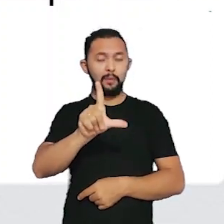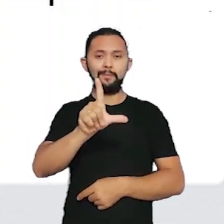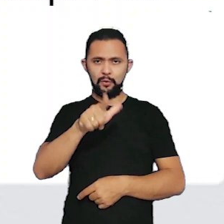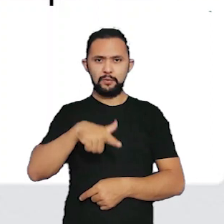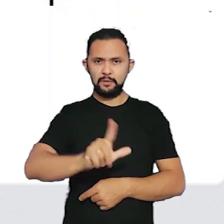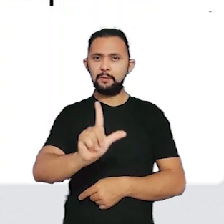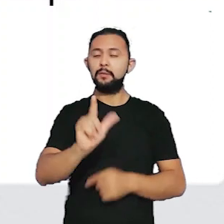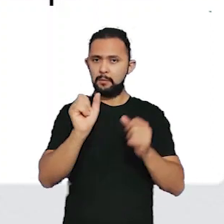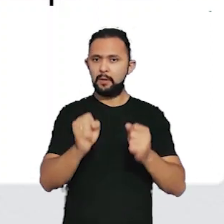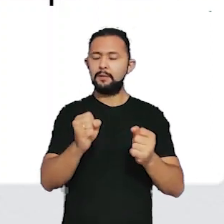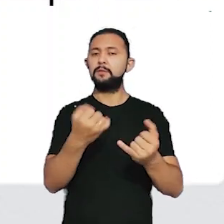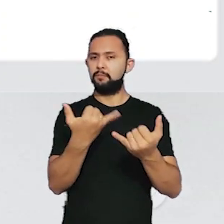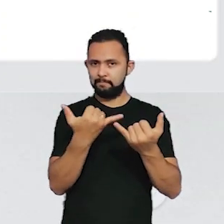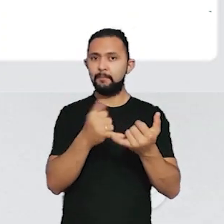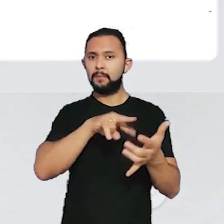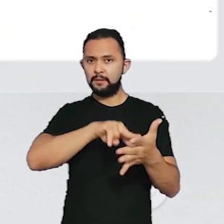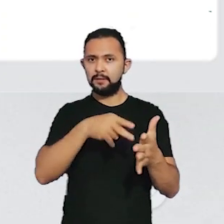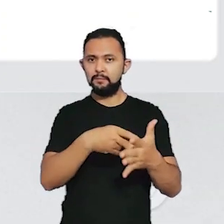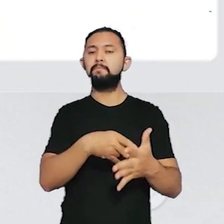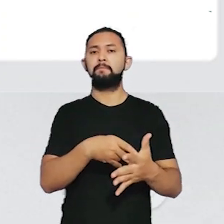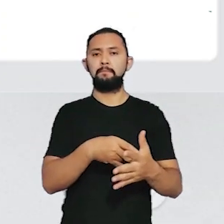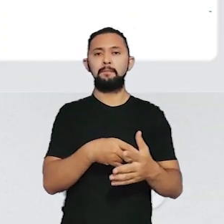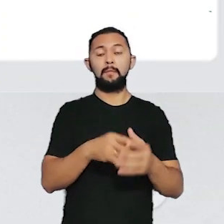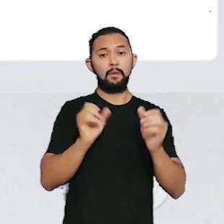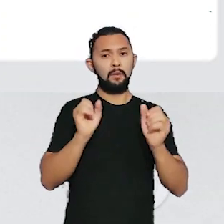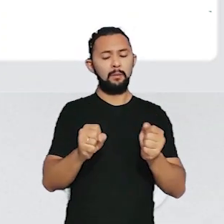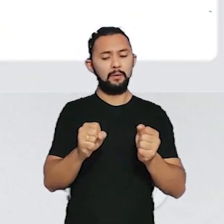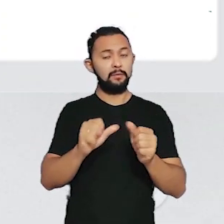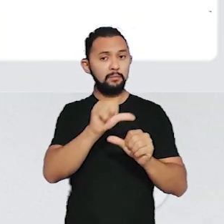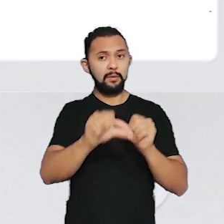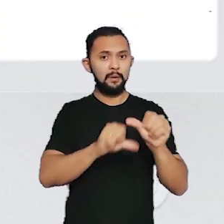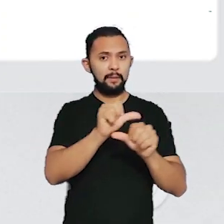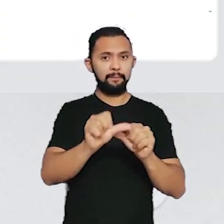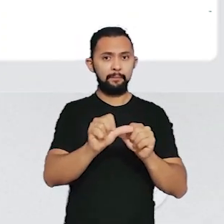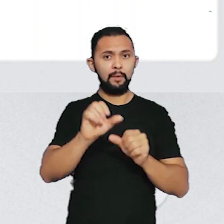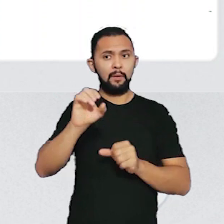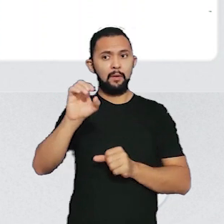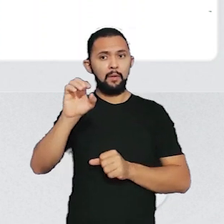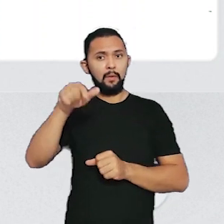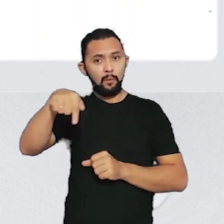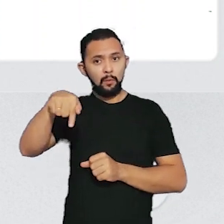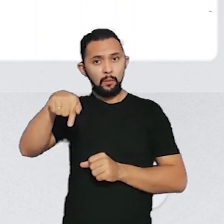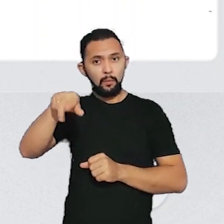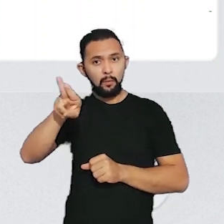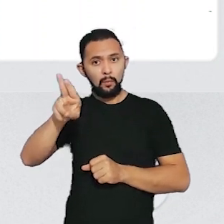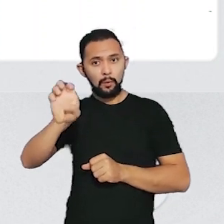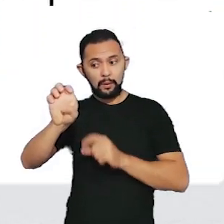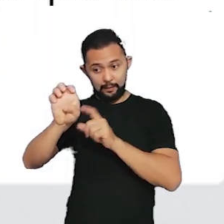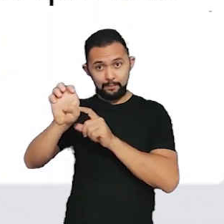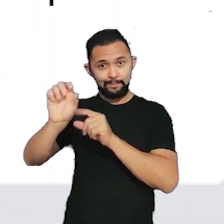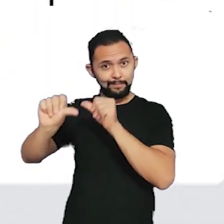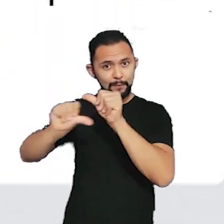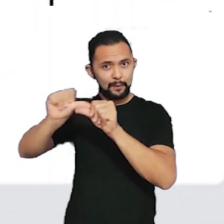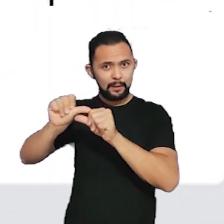pobreza, tá bom? Então, se eu consigo trocar o que aí pelo qual, significa dizer que essa oração ela é